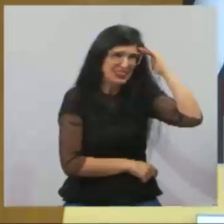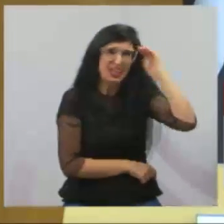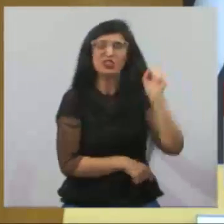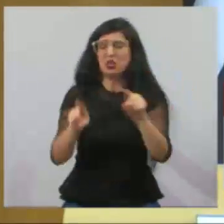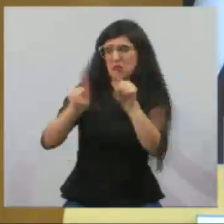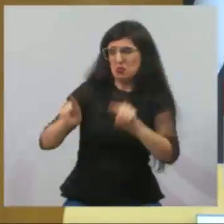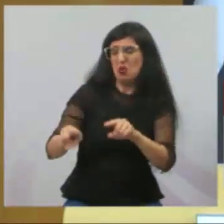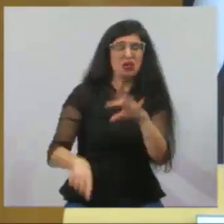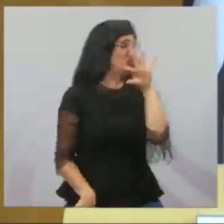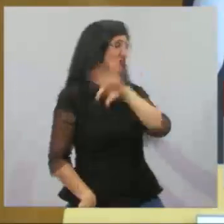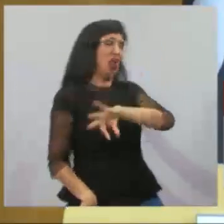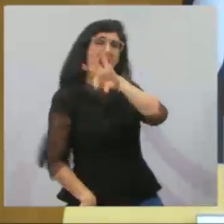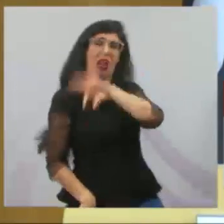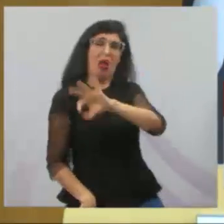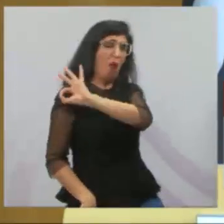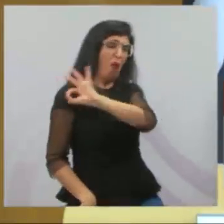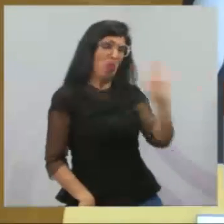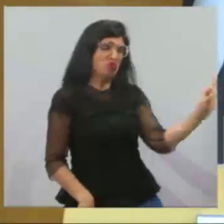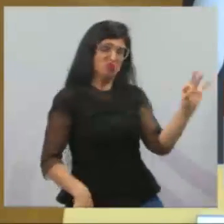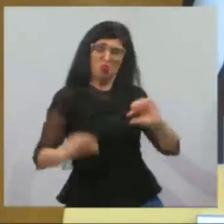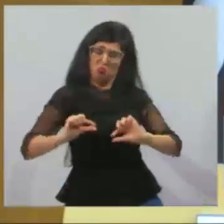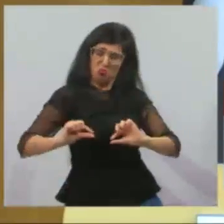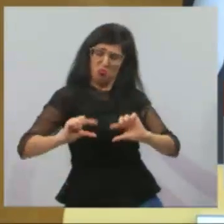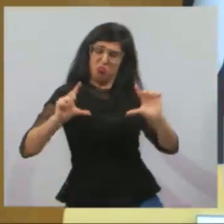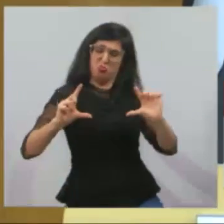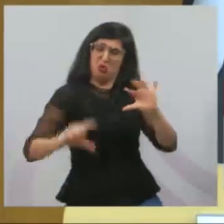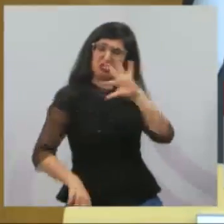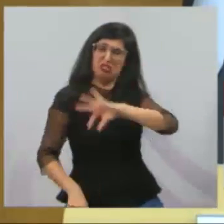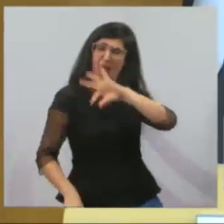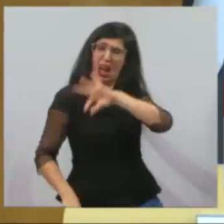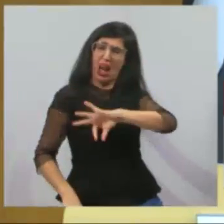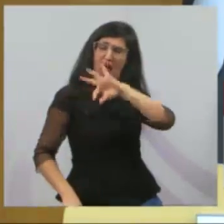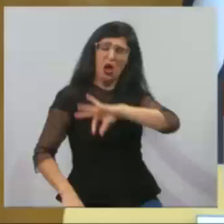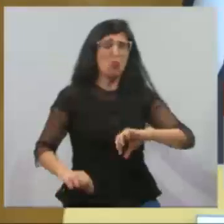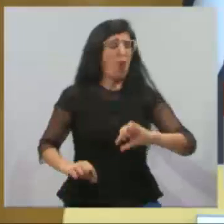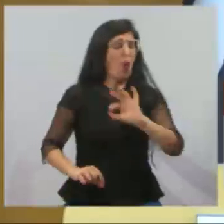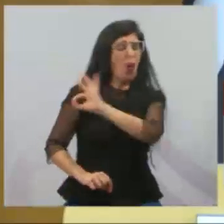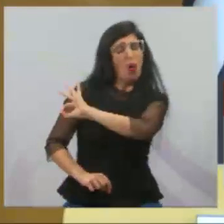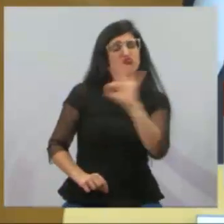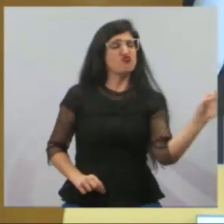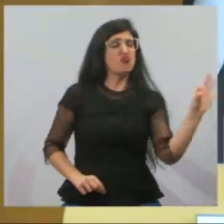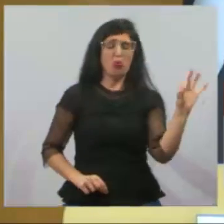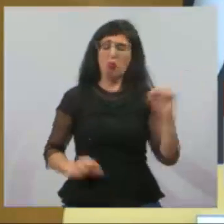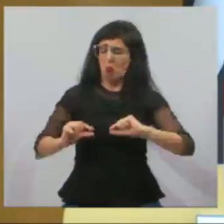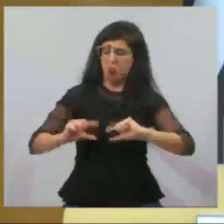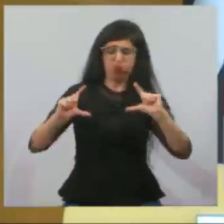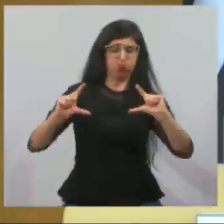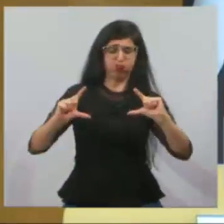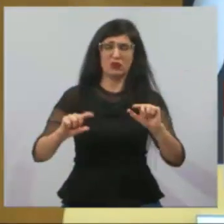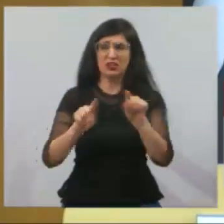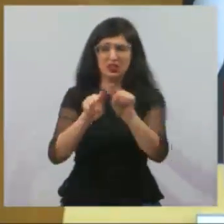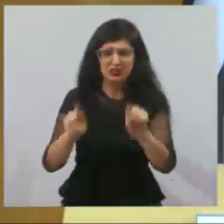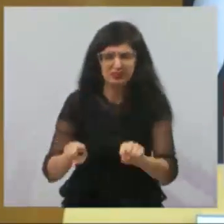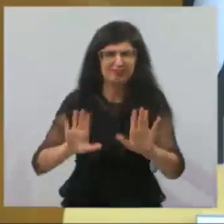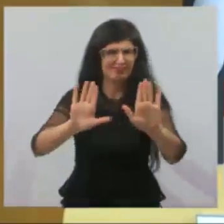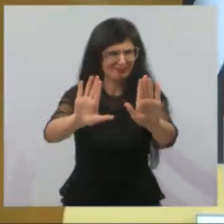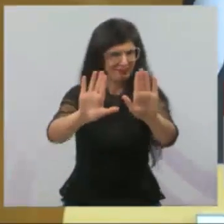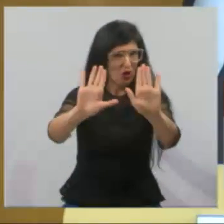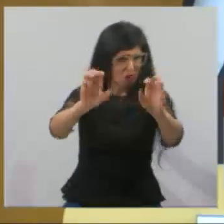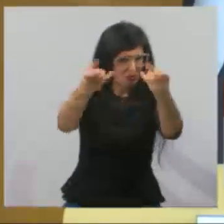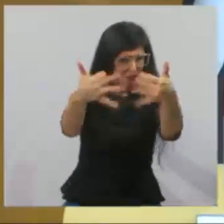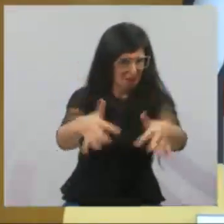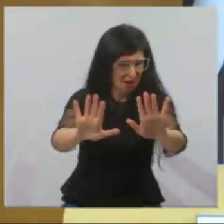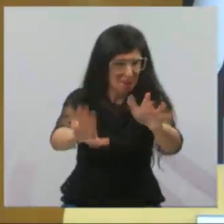ganha muito bem. Tem um escalonato de salário do servidor público. Tem servidor público